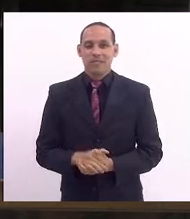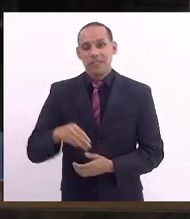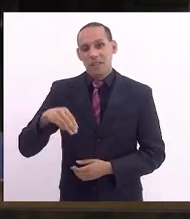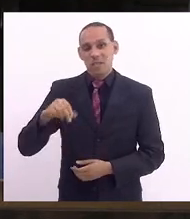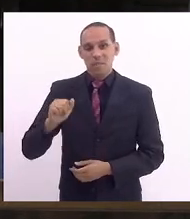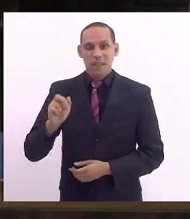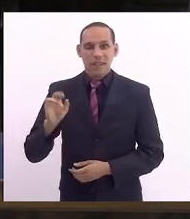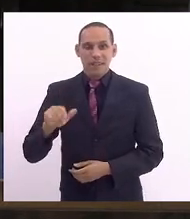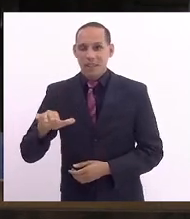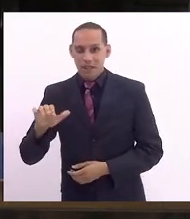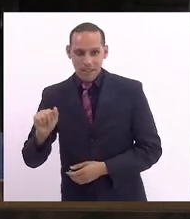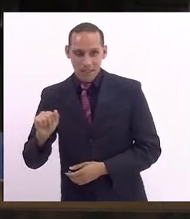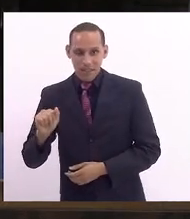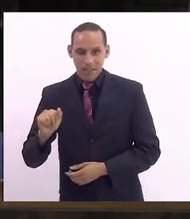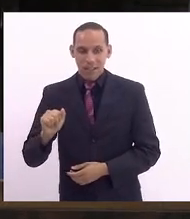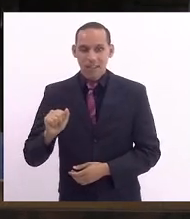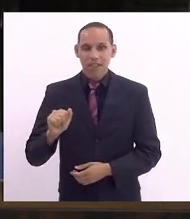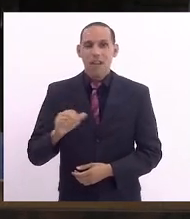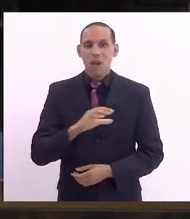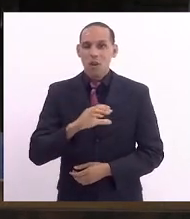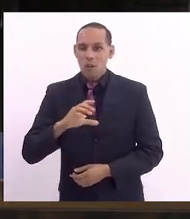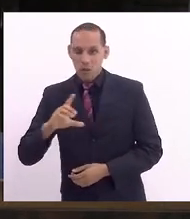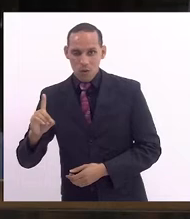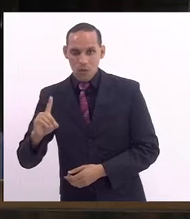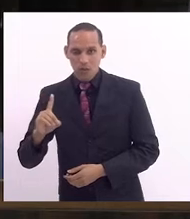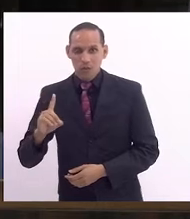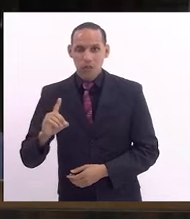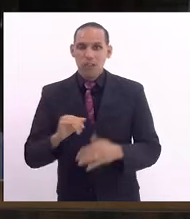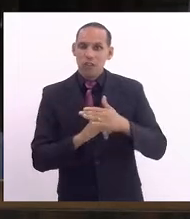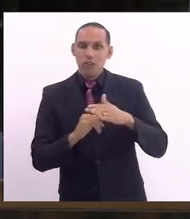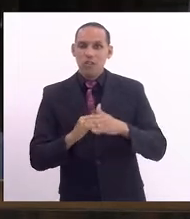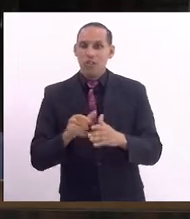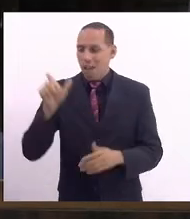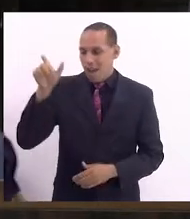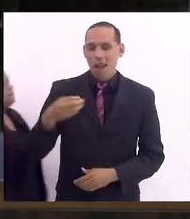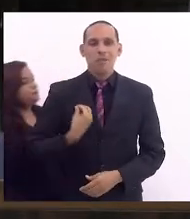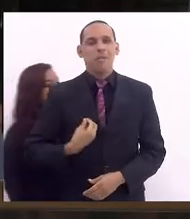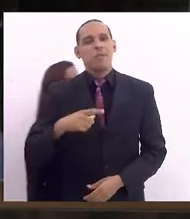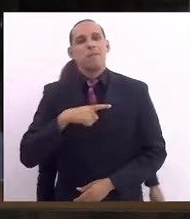Mariana Andrade, coordenadora do Instituto Elas Existem.